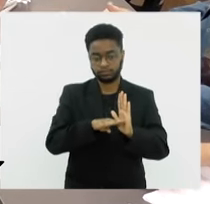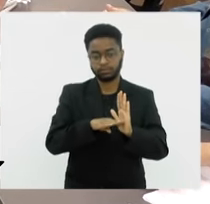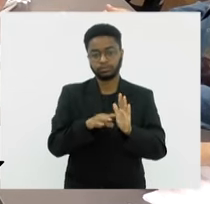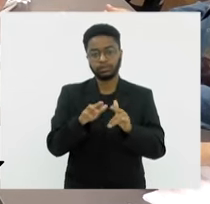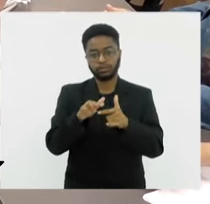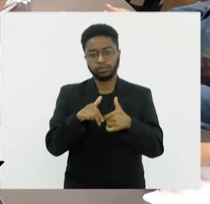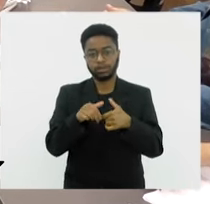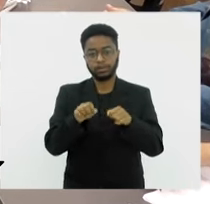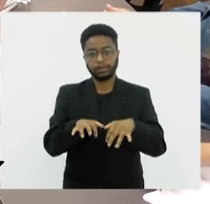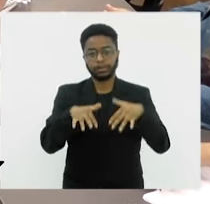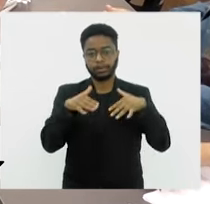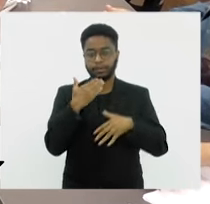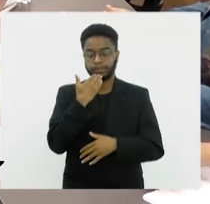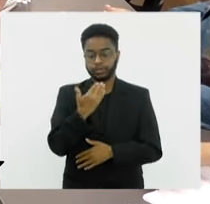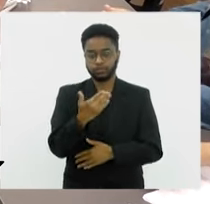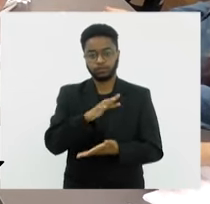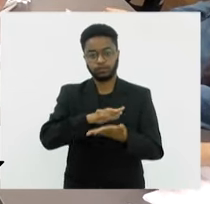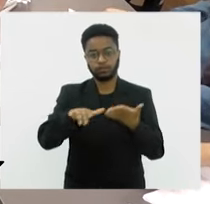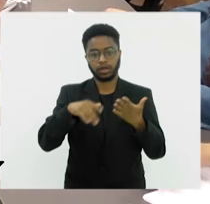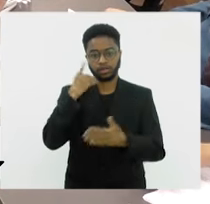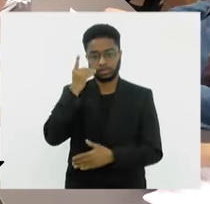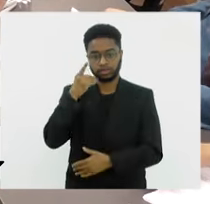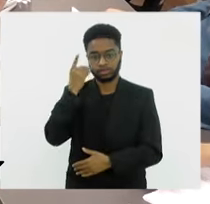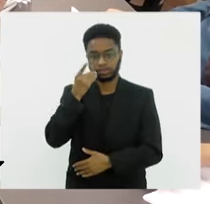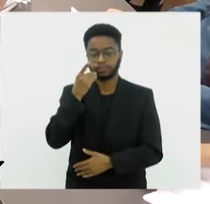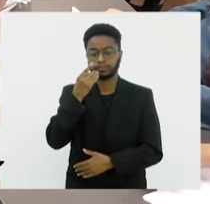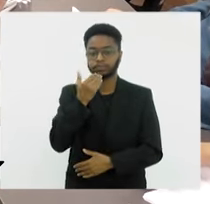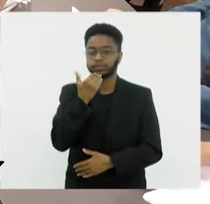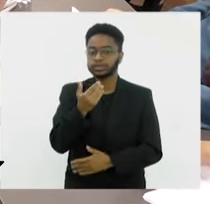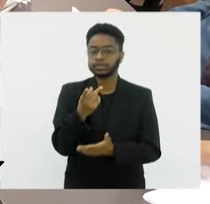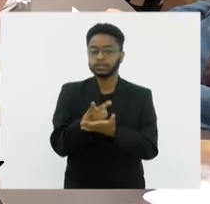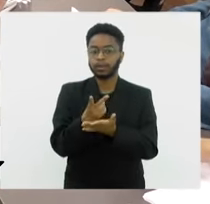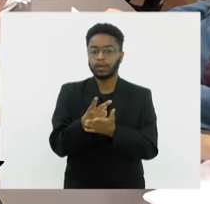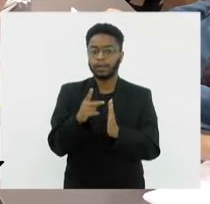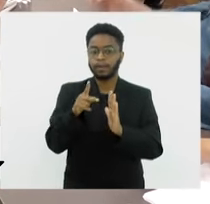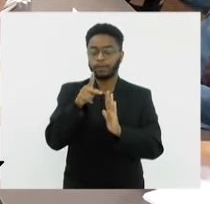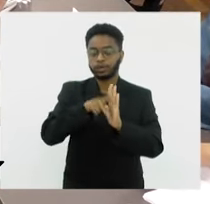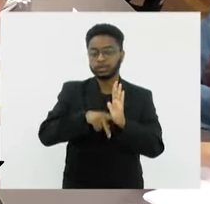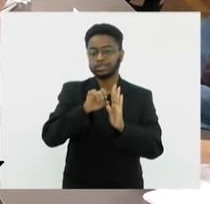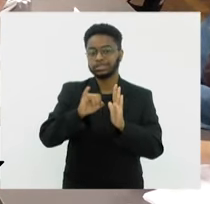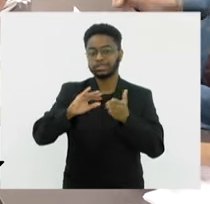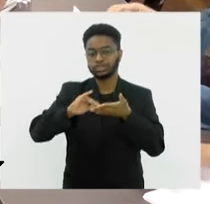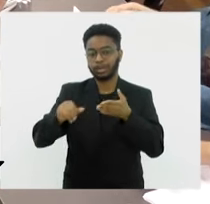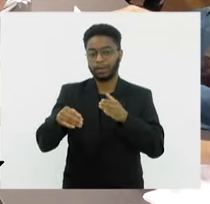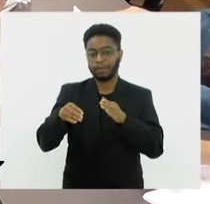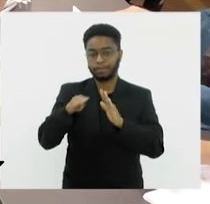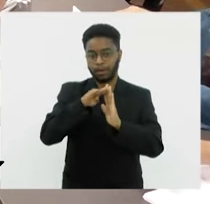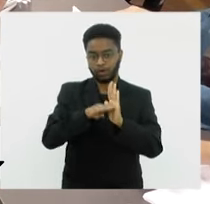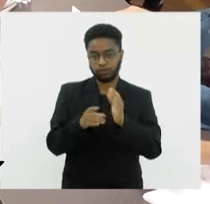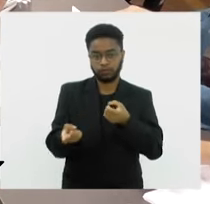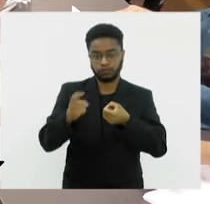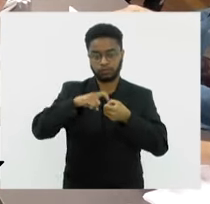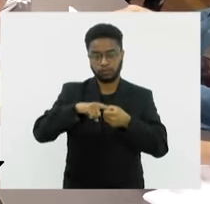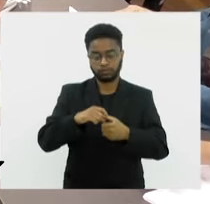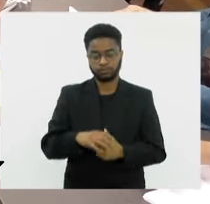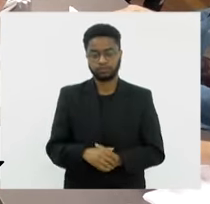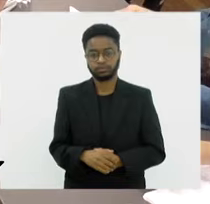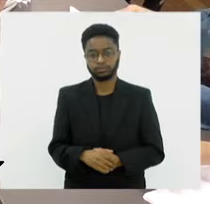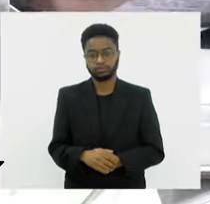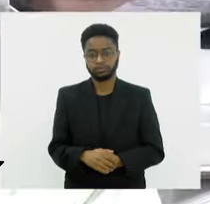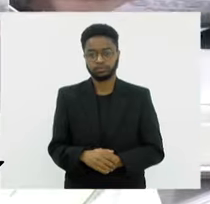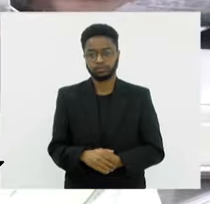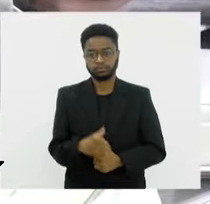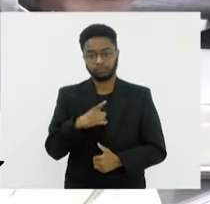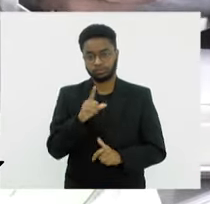pedido do plenário de muitos colegas que pediam para que seus projetos que tinham sido retirados de pauta regressassem. Tem